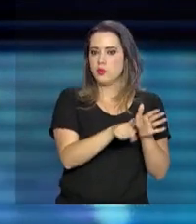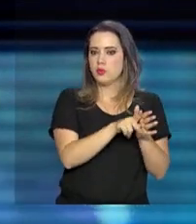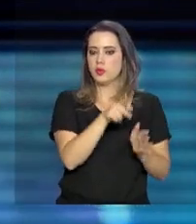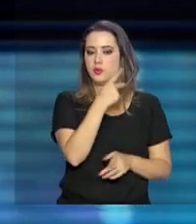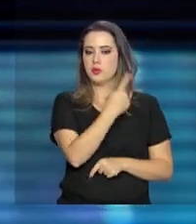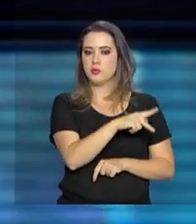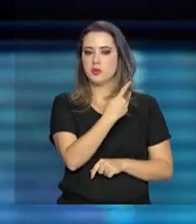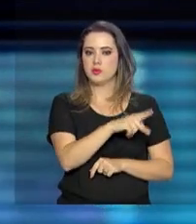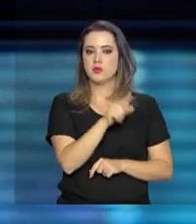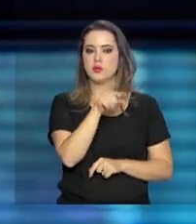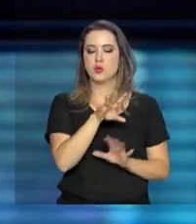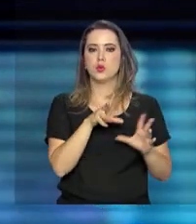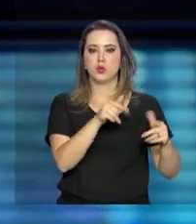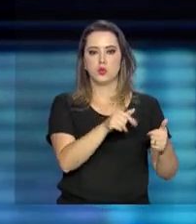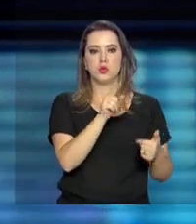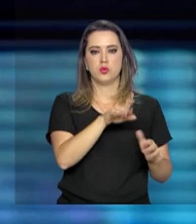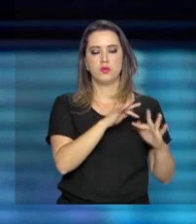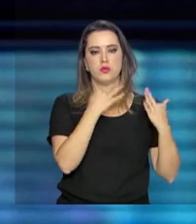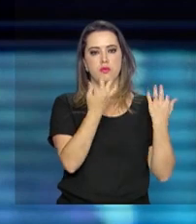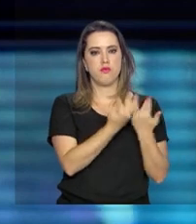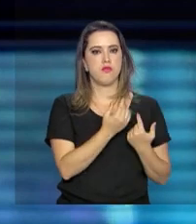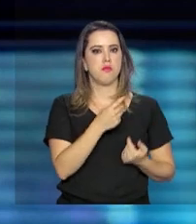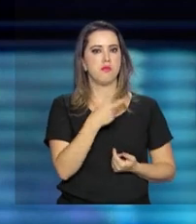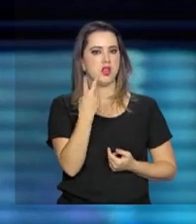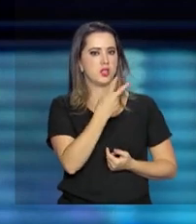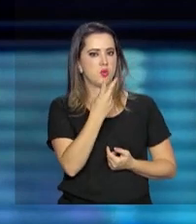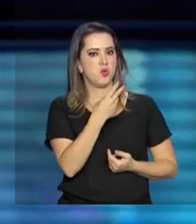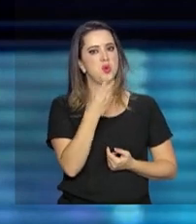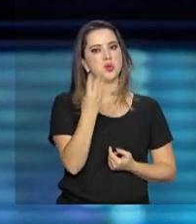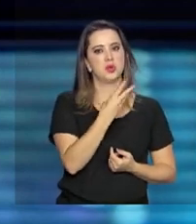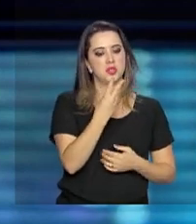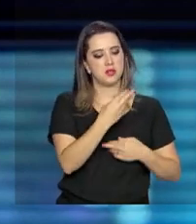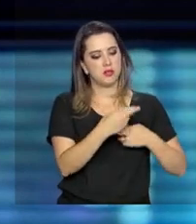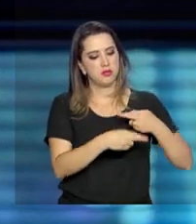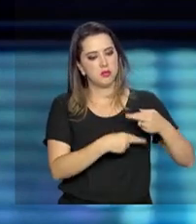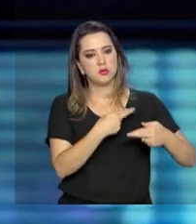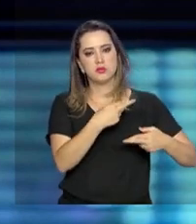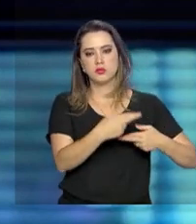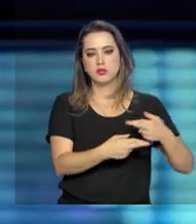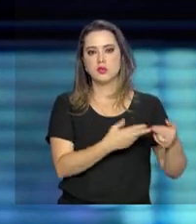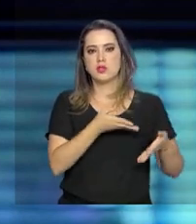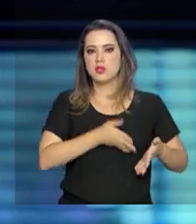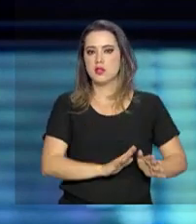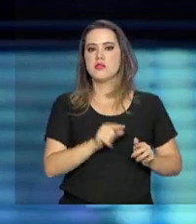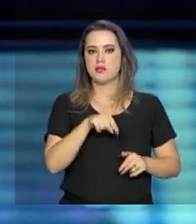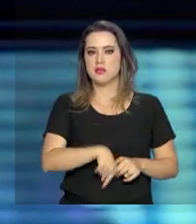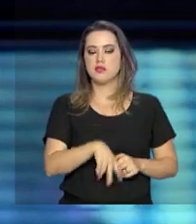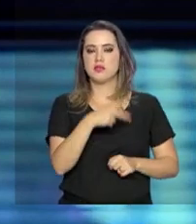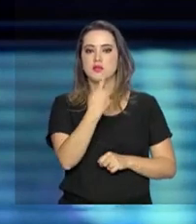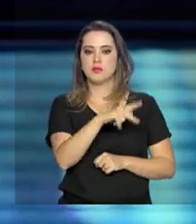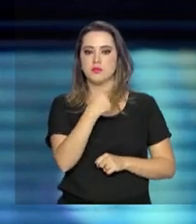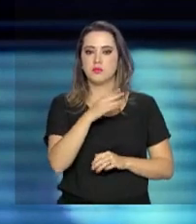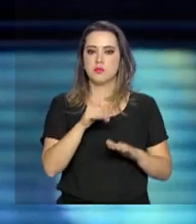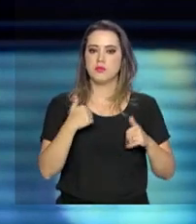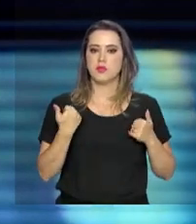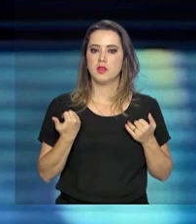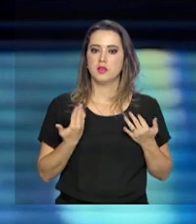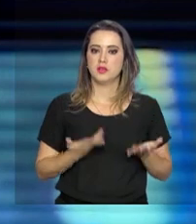dito. Sobretudo certas famílias que já estão em segunda ou terceira geração de crianças que nasceram aqui nesse país,